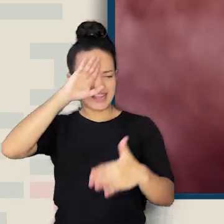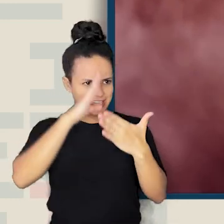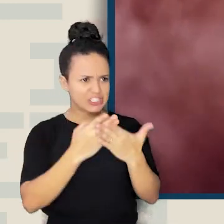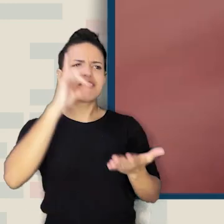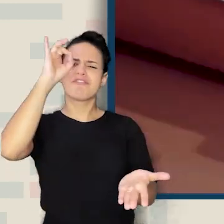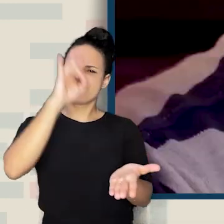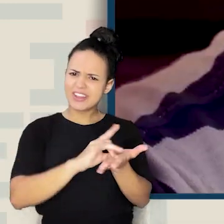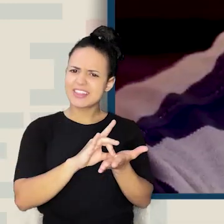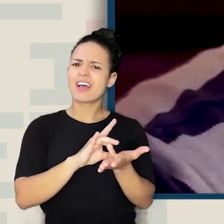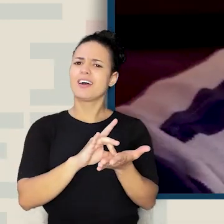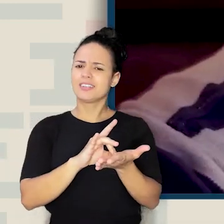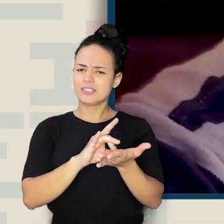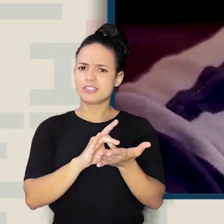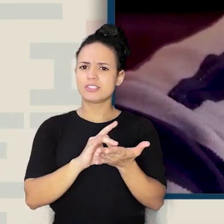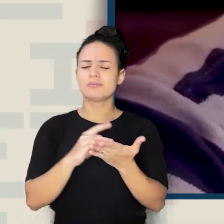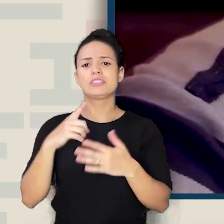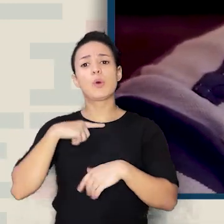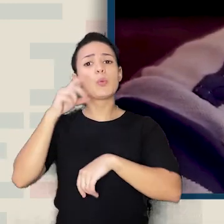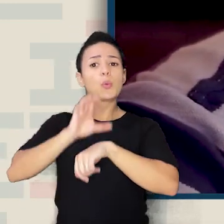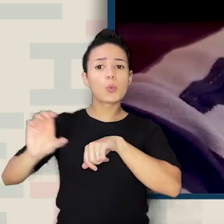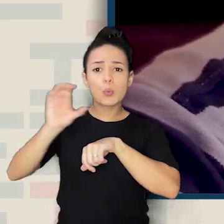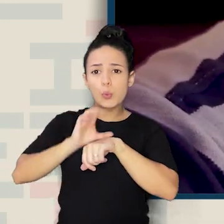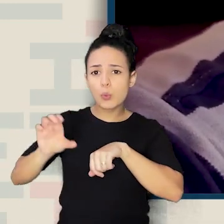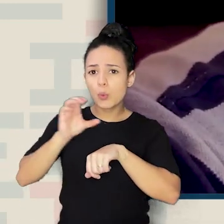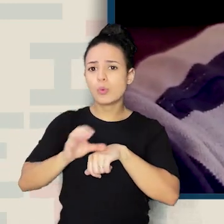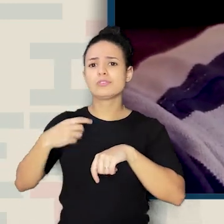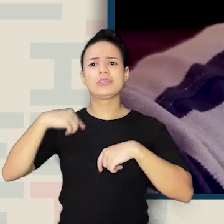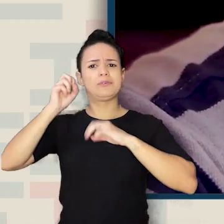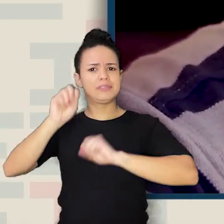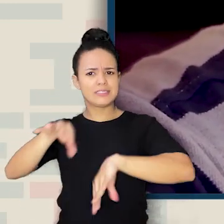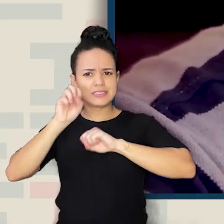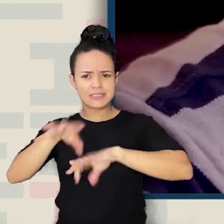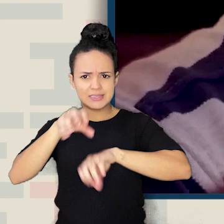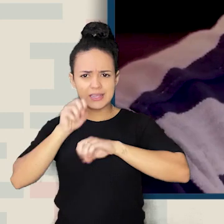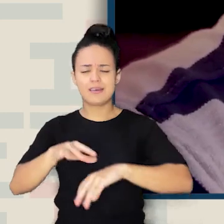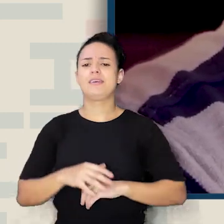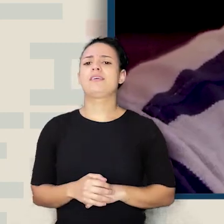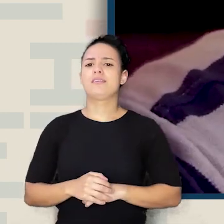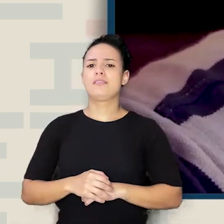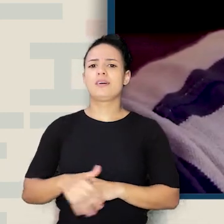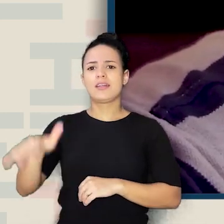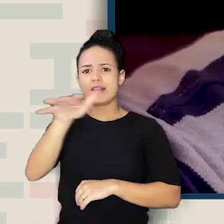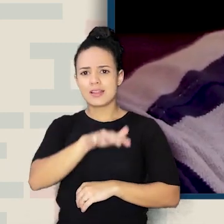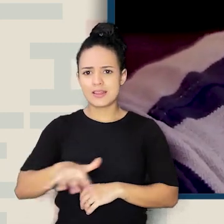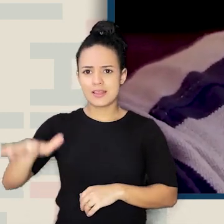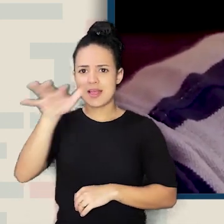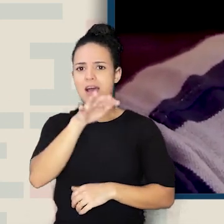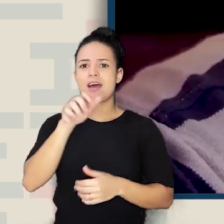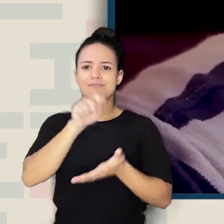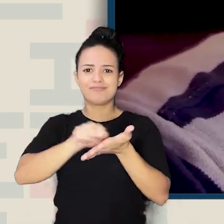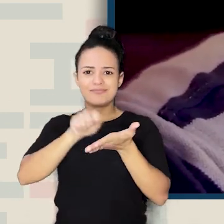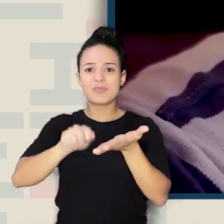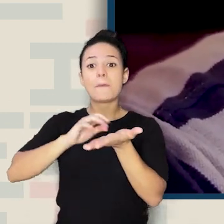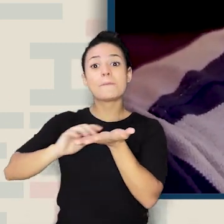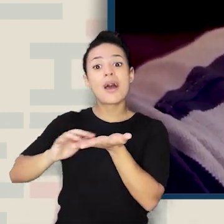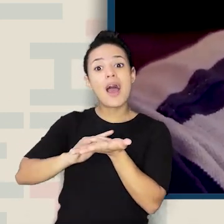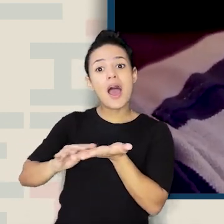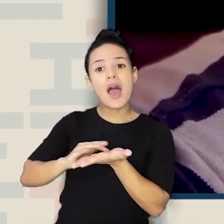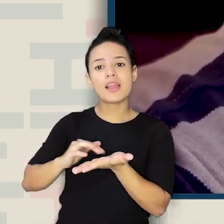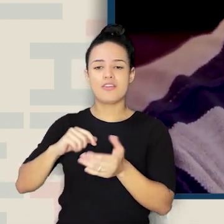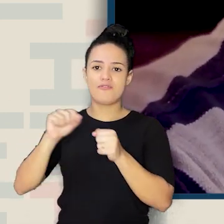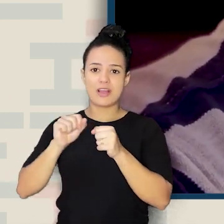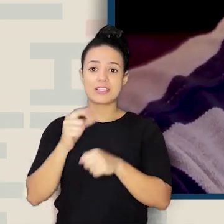verdade. É tanto assim, nos cursos que eu ministrava na curso de leitura e escrita Braille, eu fazia pelo menos